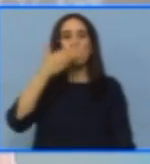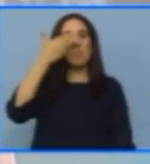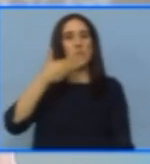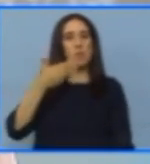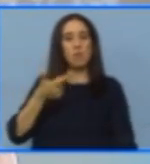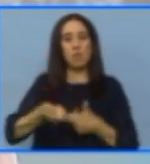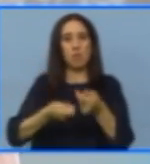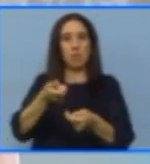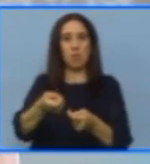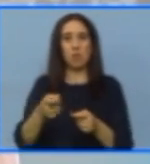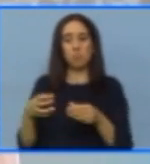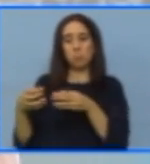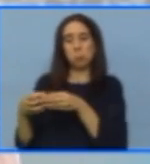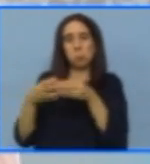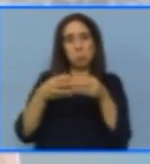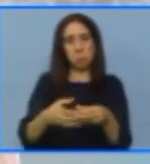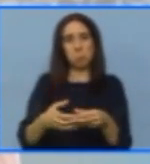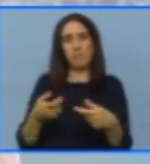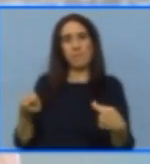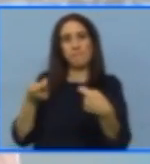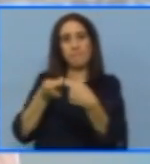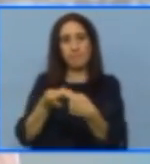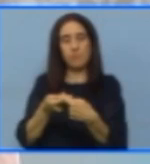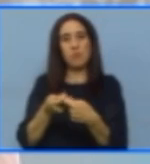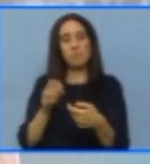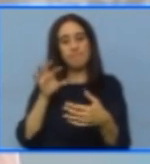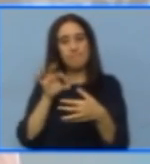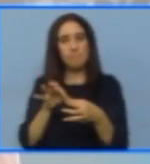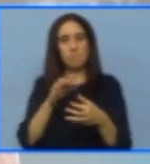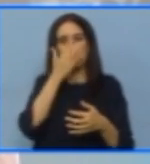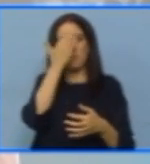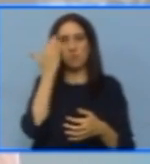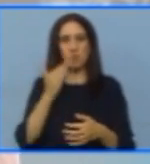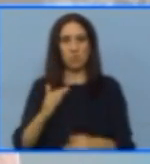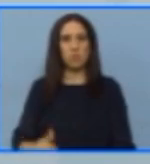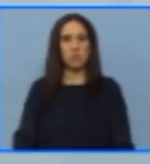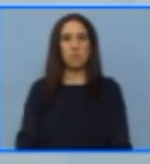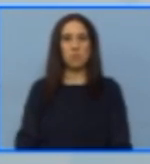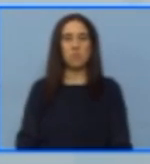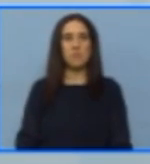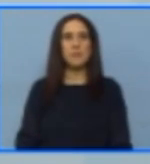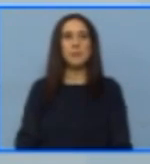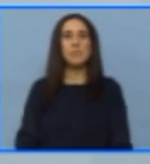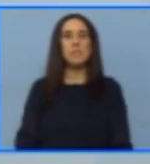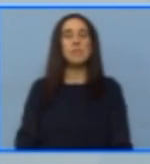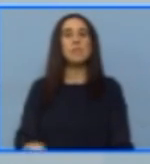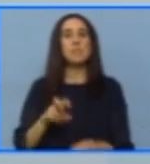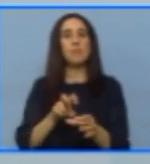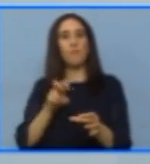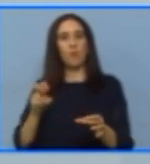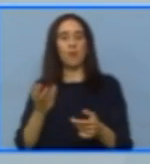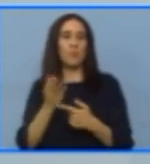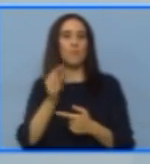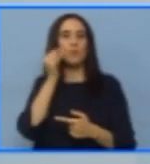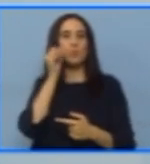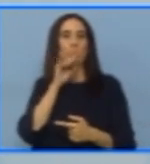o dispositivo é suposto reagir para dar resposta a essas dificuldades. Quem está por fora, nomeadamente os pais dos escuteiros que